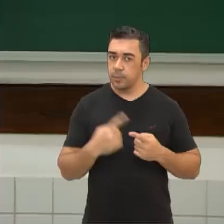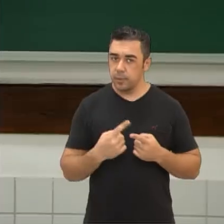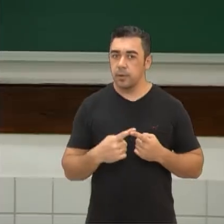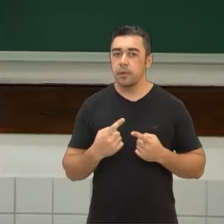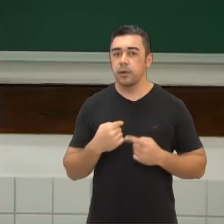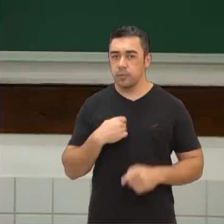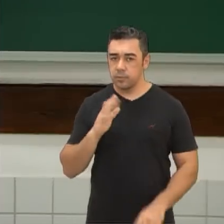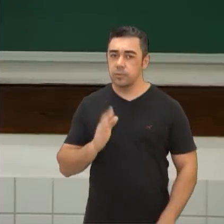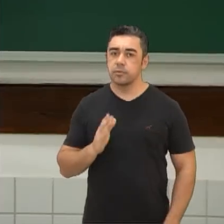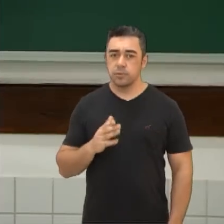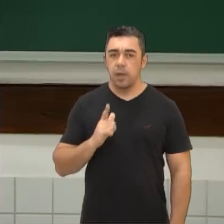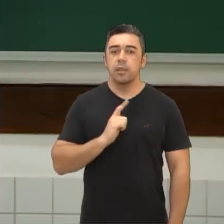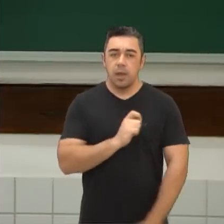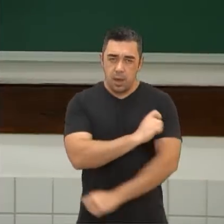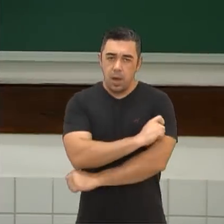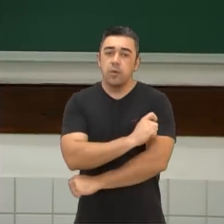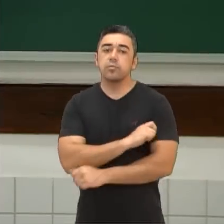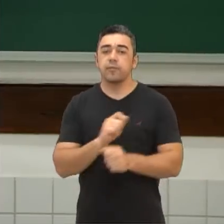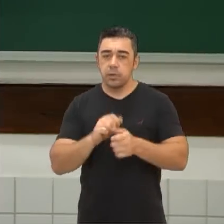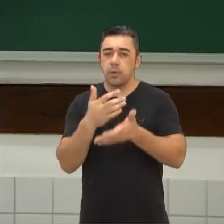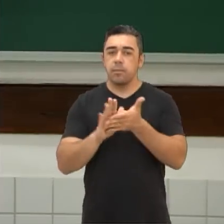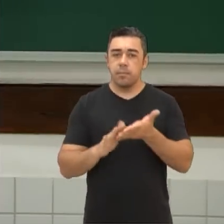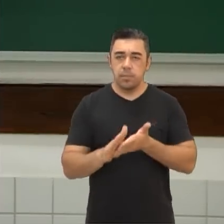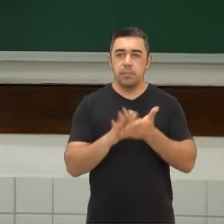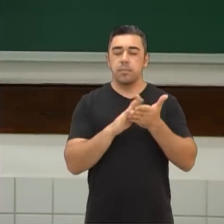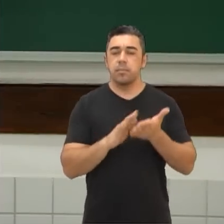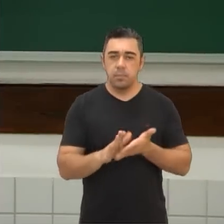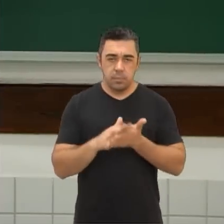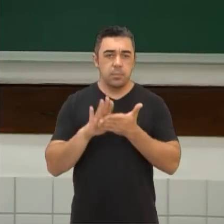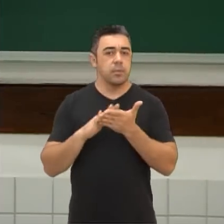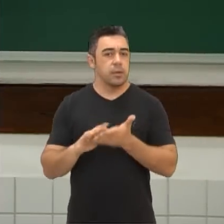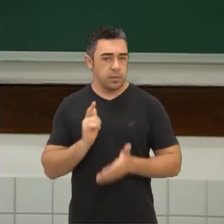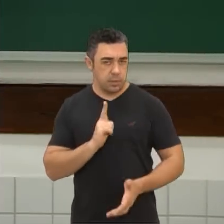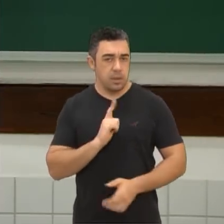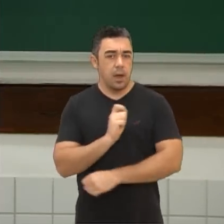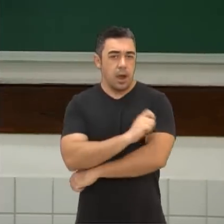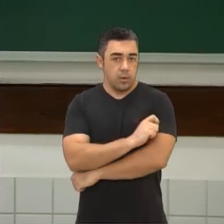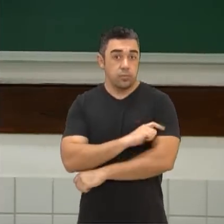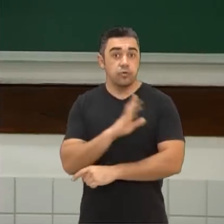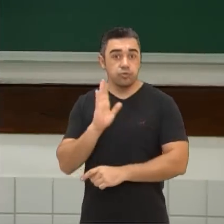em público? Como seria o diálogo dos dois?